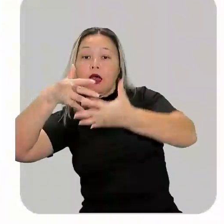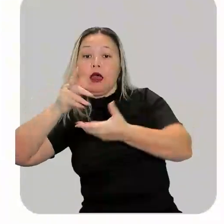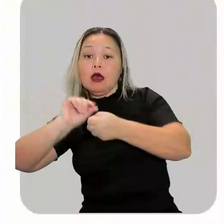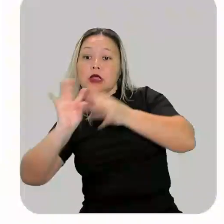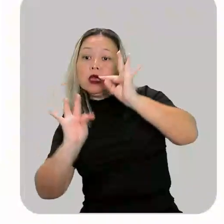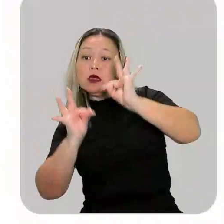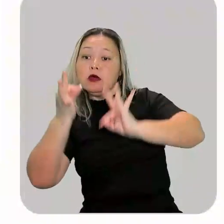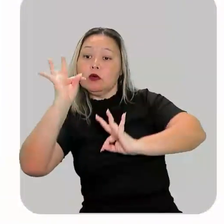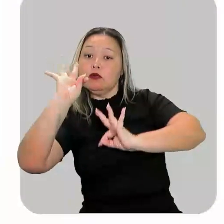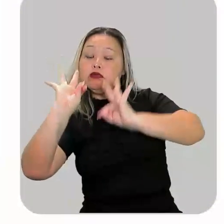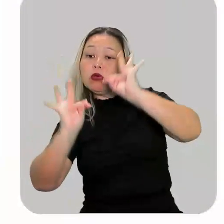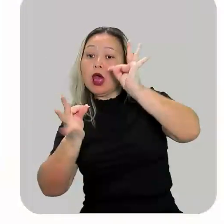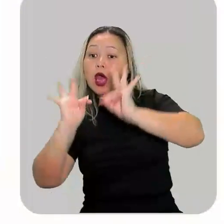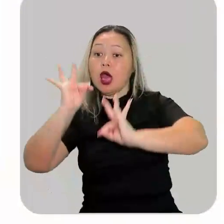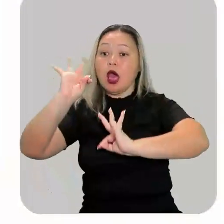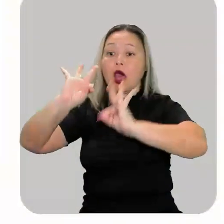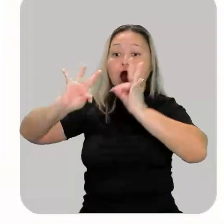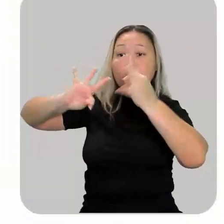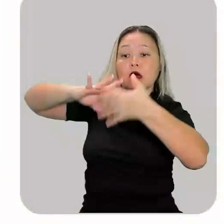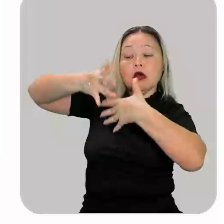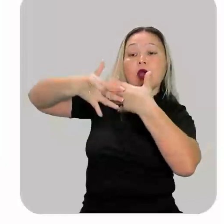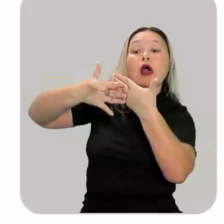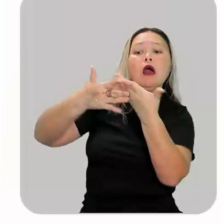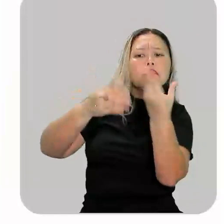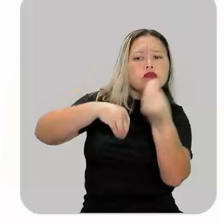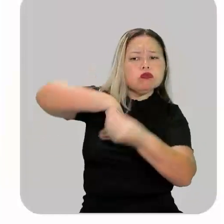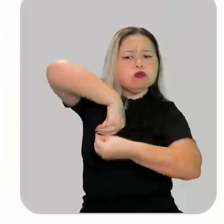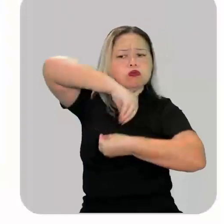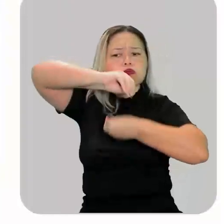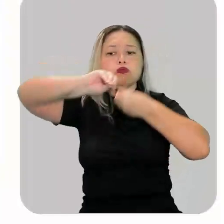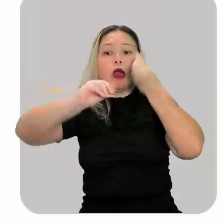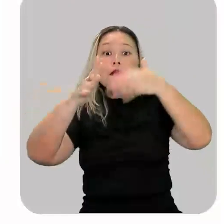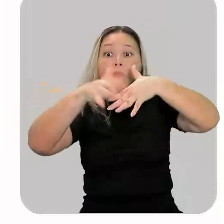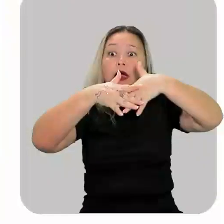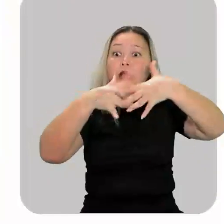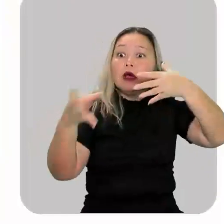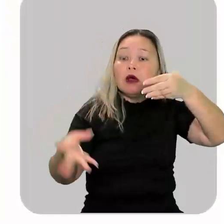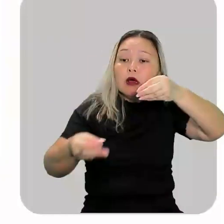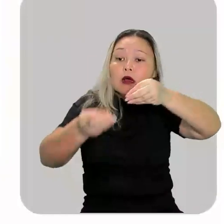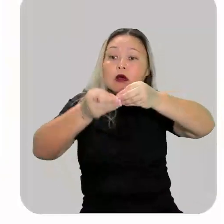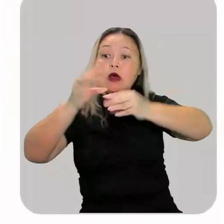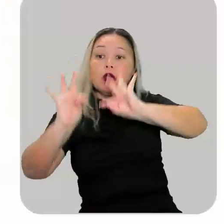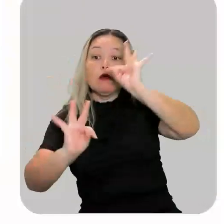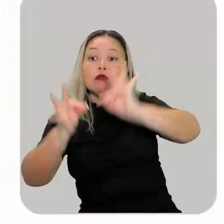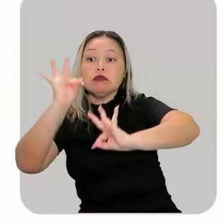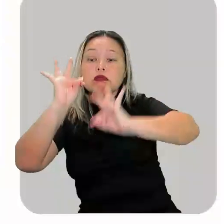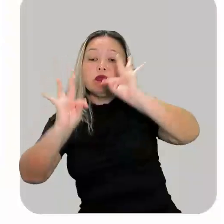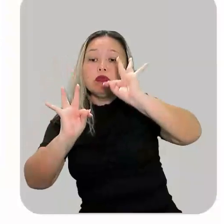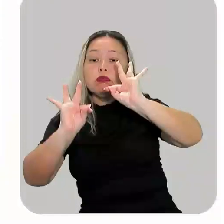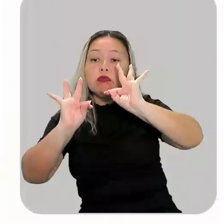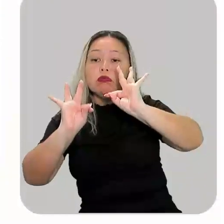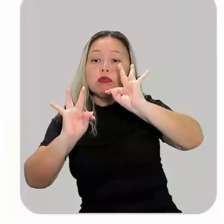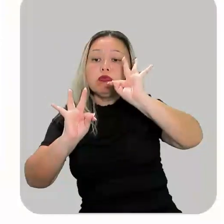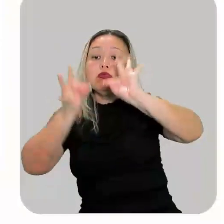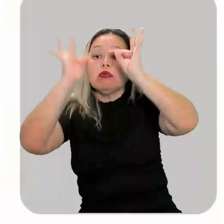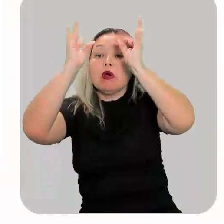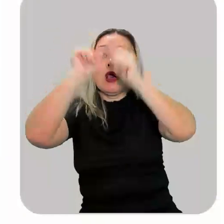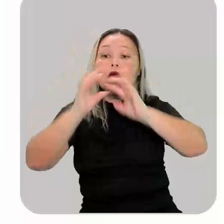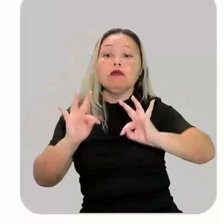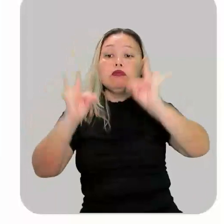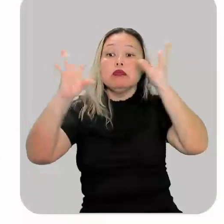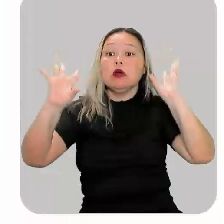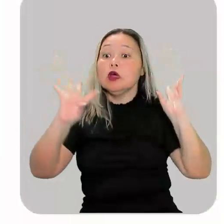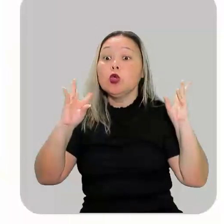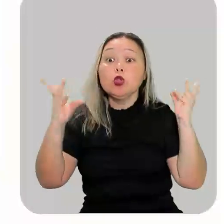biologia aqui também, né? As tecnologias, eu ia falar, matemática e suas tecnologias, né? Onde que eu aplico matemática?